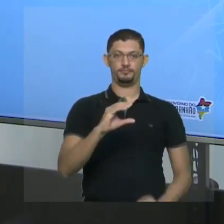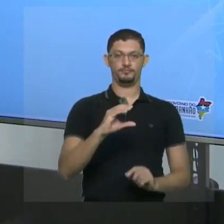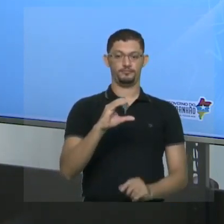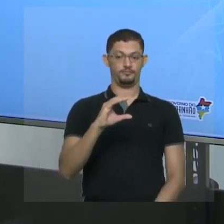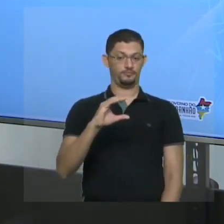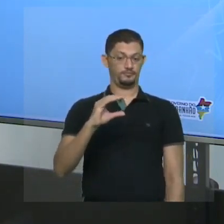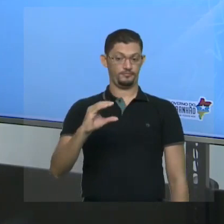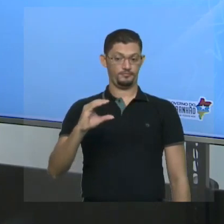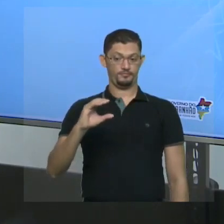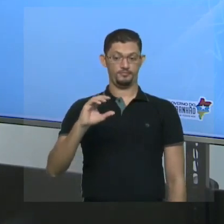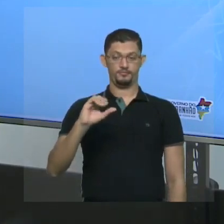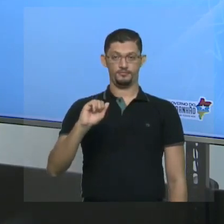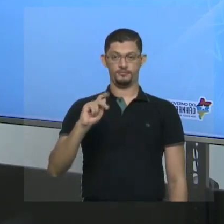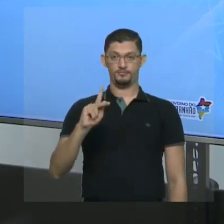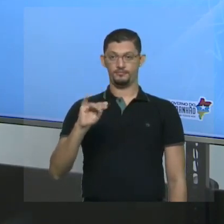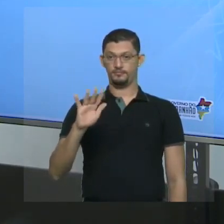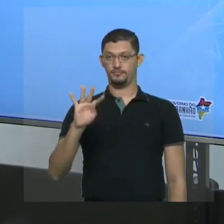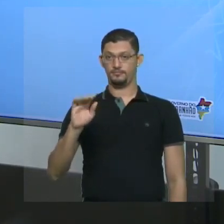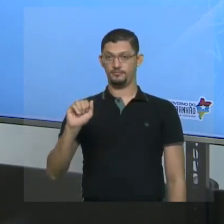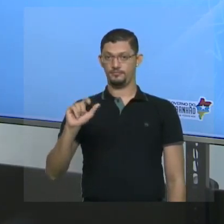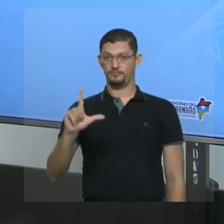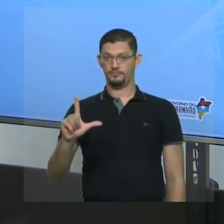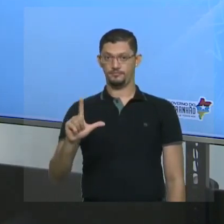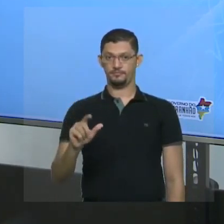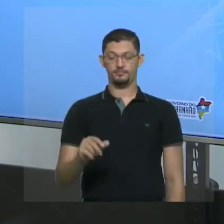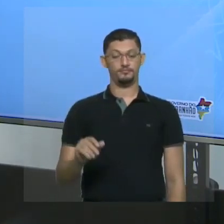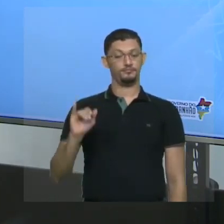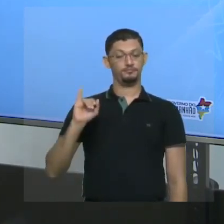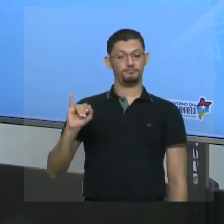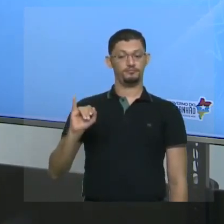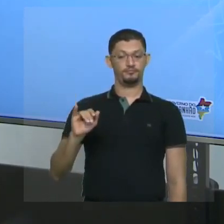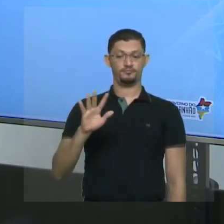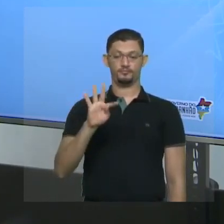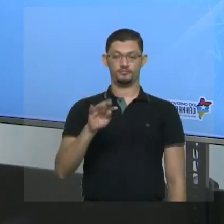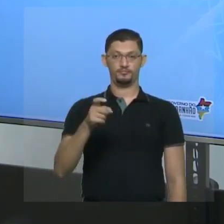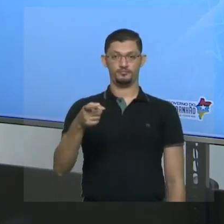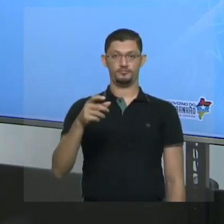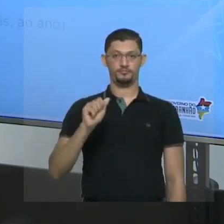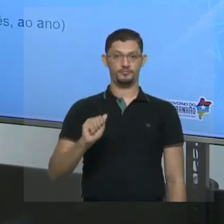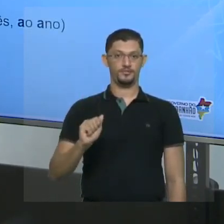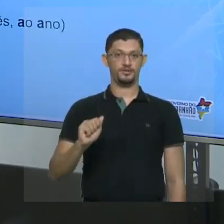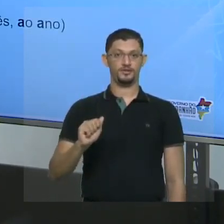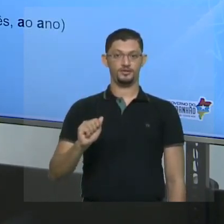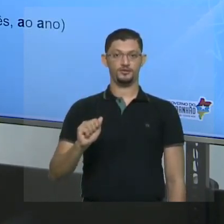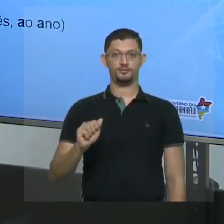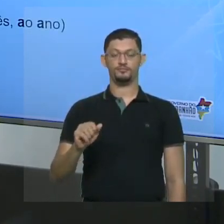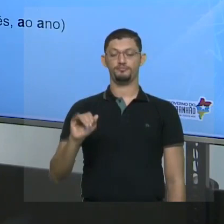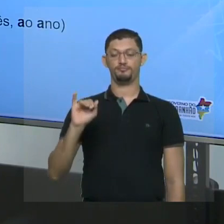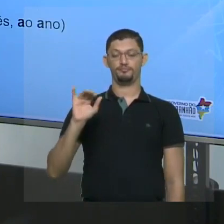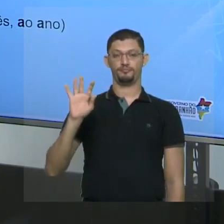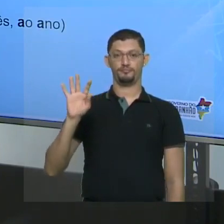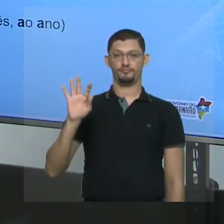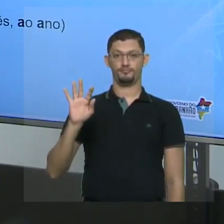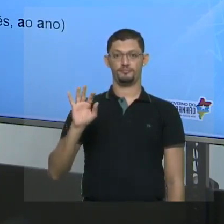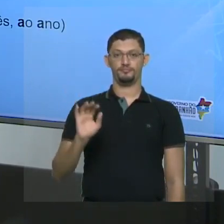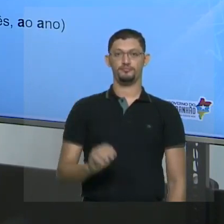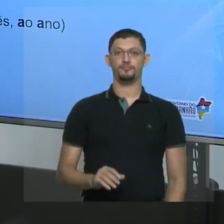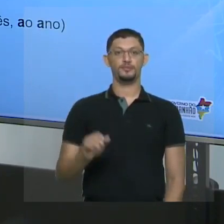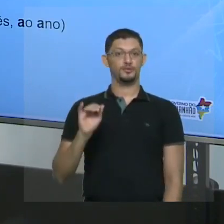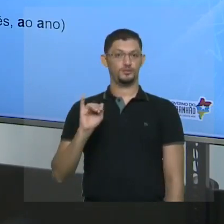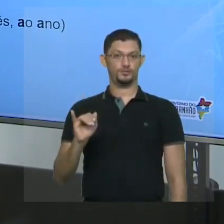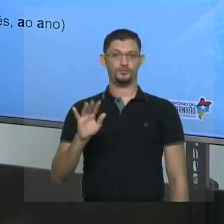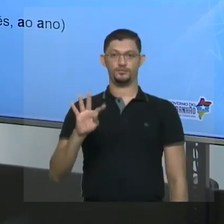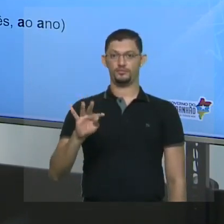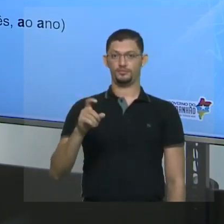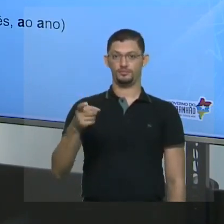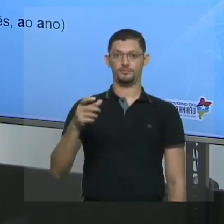o capital. O I é a minha taxa. O T, ou melhor, o I